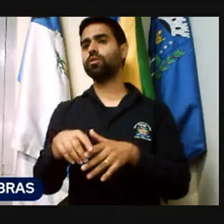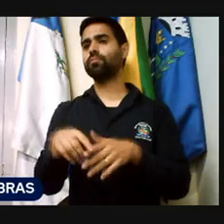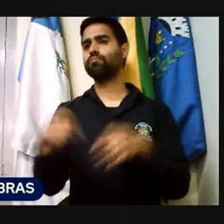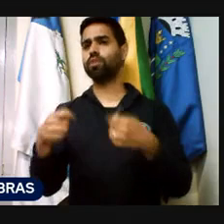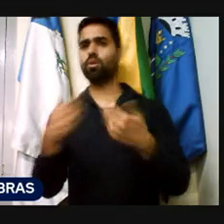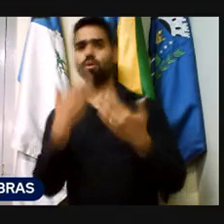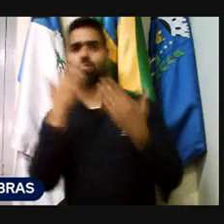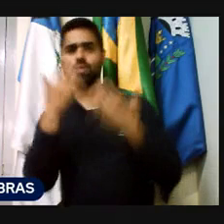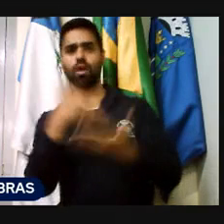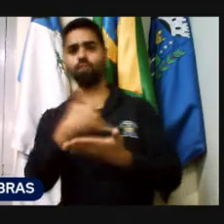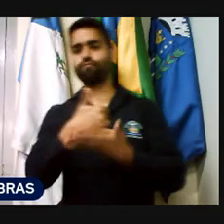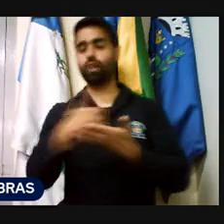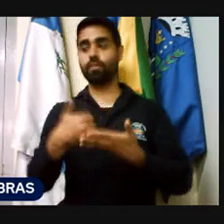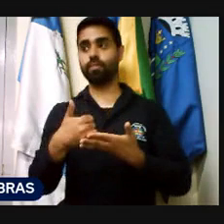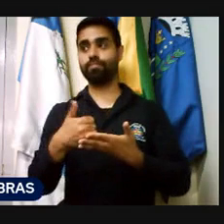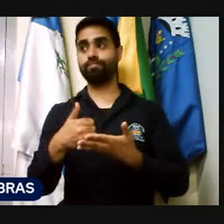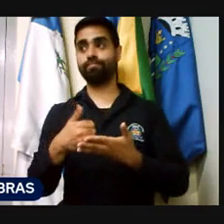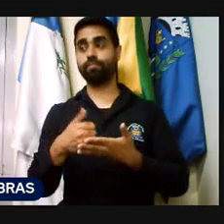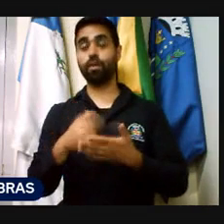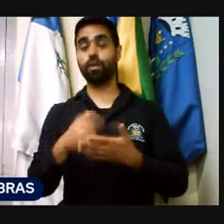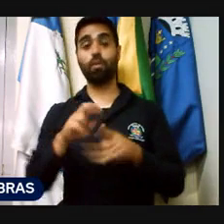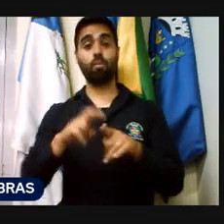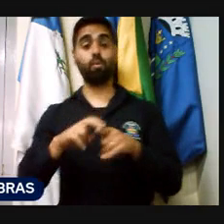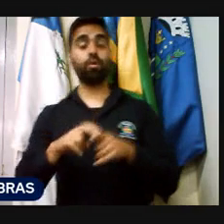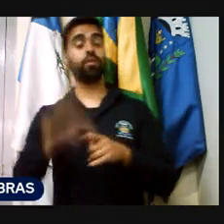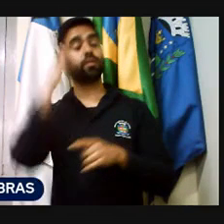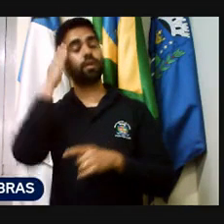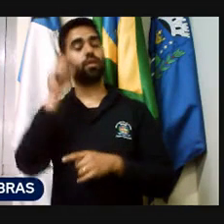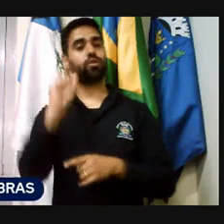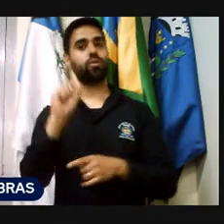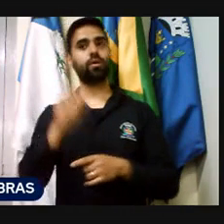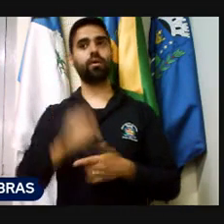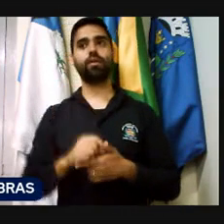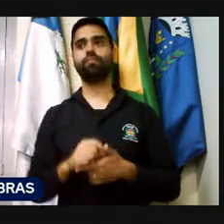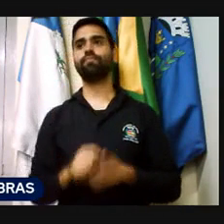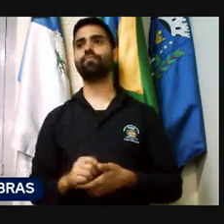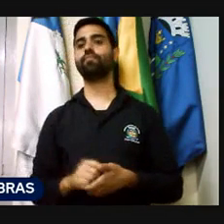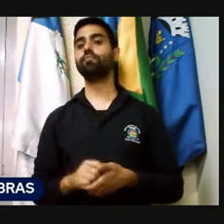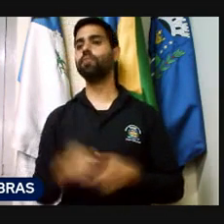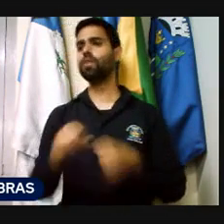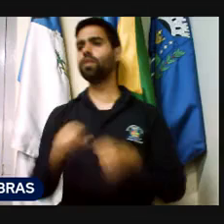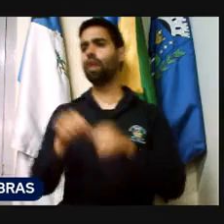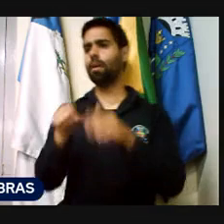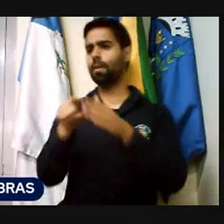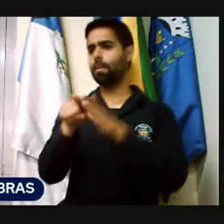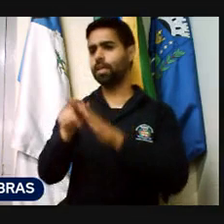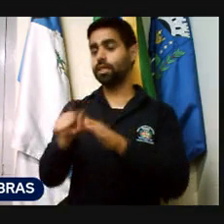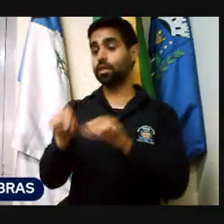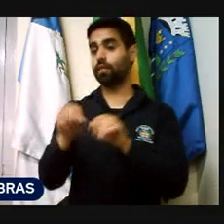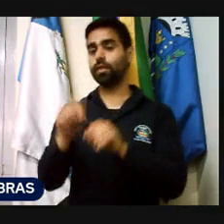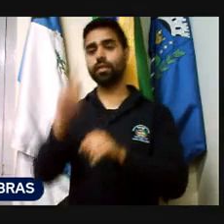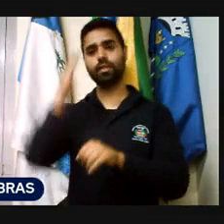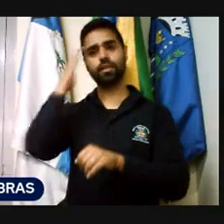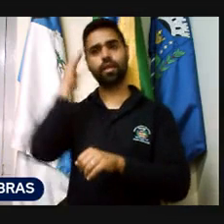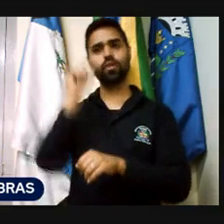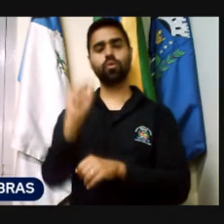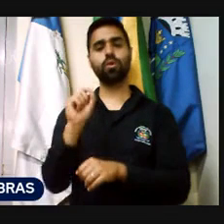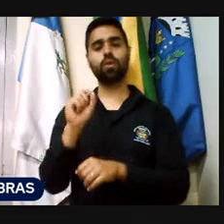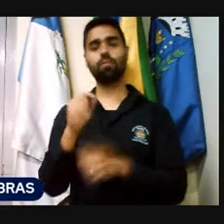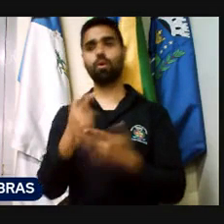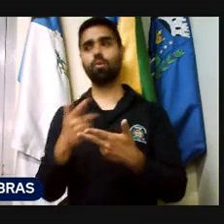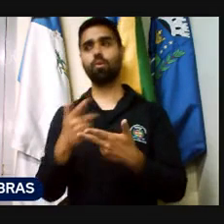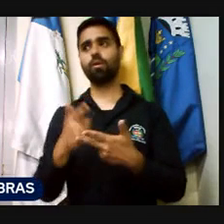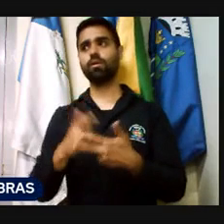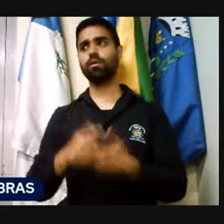psíquicas. Conclusão. Diante do exposto, em atenção à consulta formulada, se identifica um óbice legal com